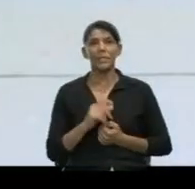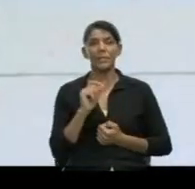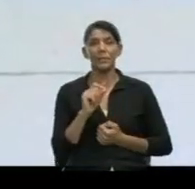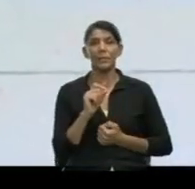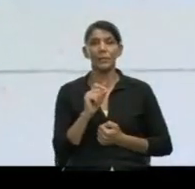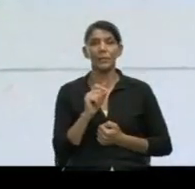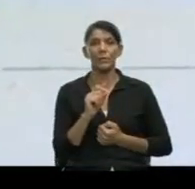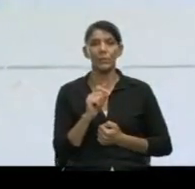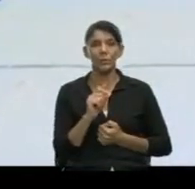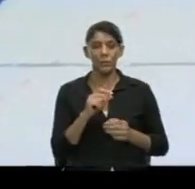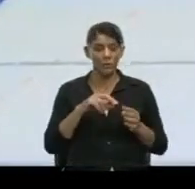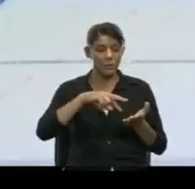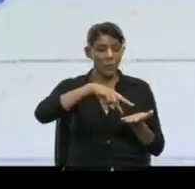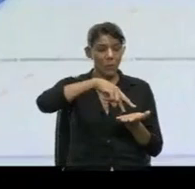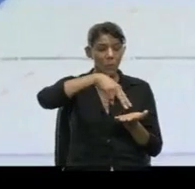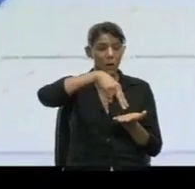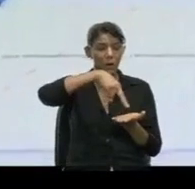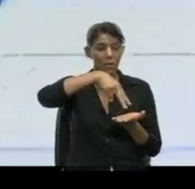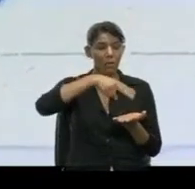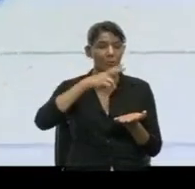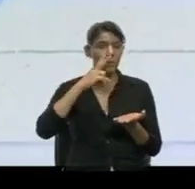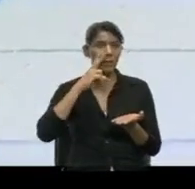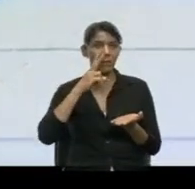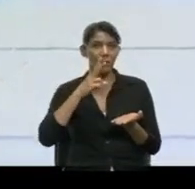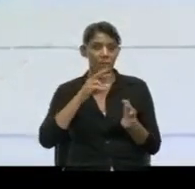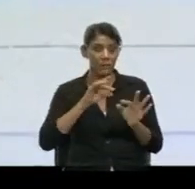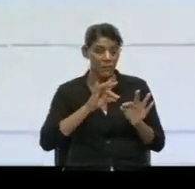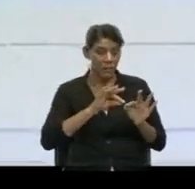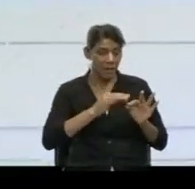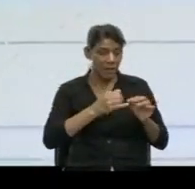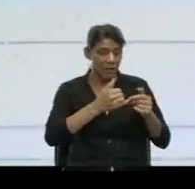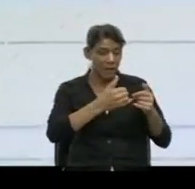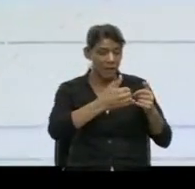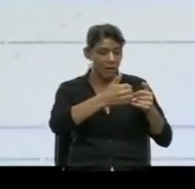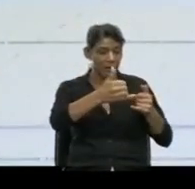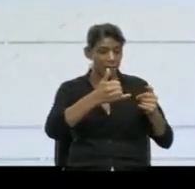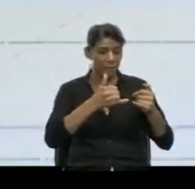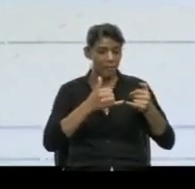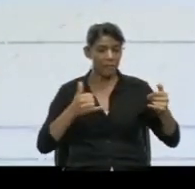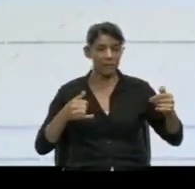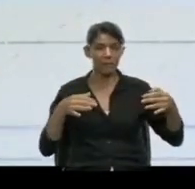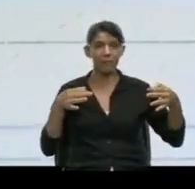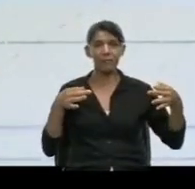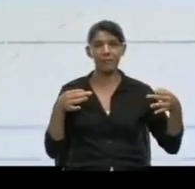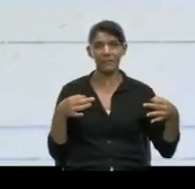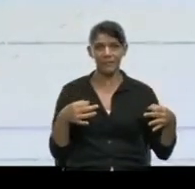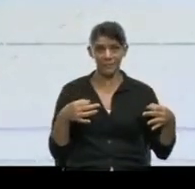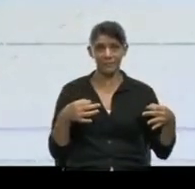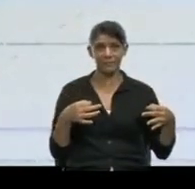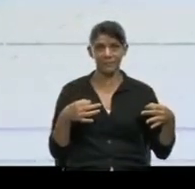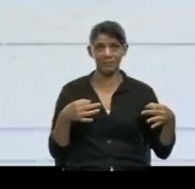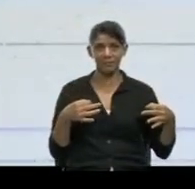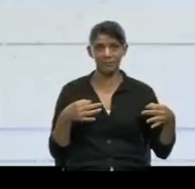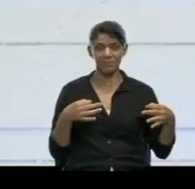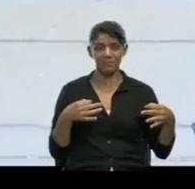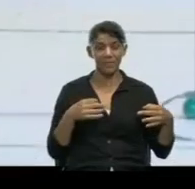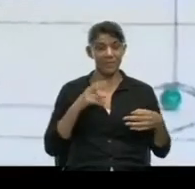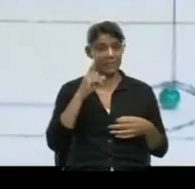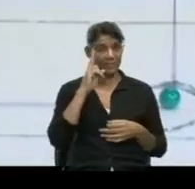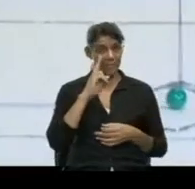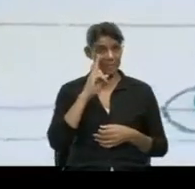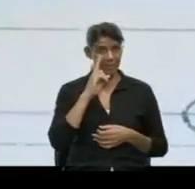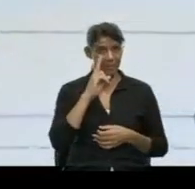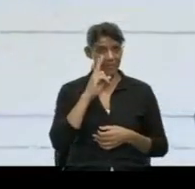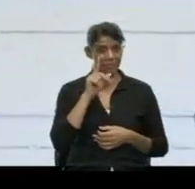do esquadro aqui, tá? Para verificar se essa linha ela tá ortogonal ou não, ok? Lembra lá do